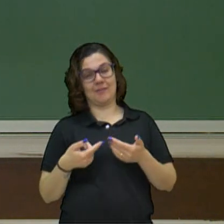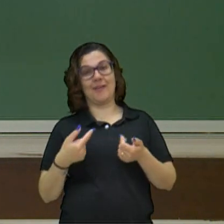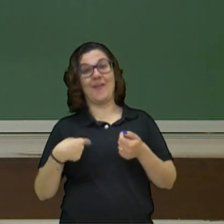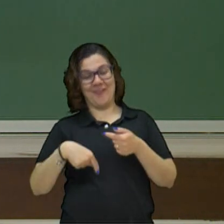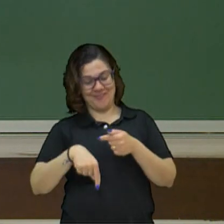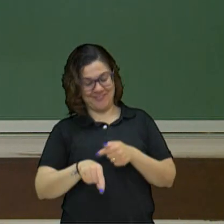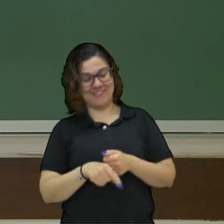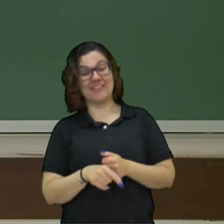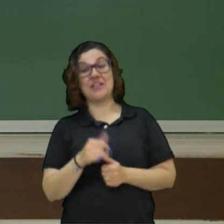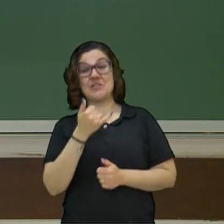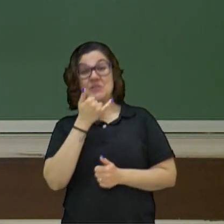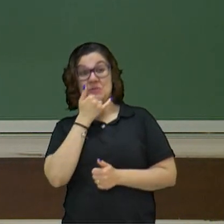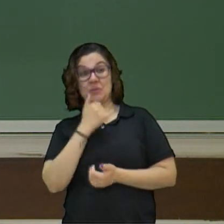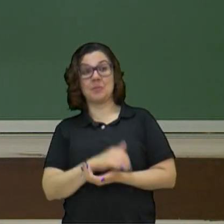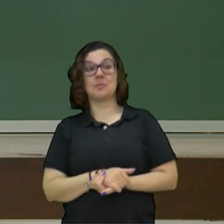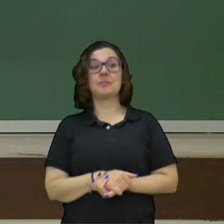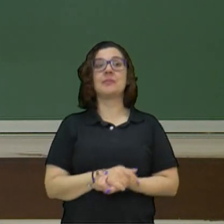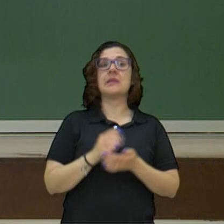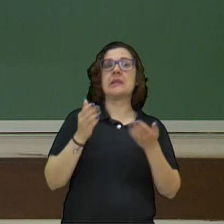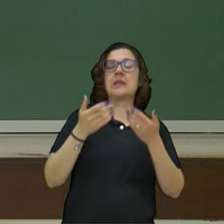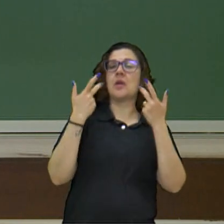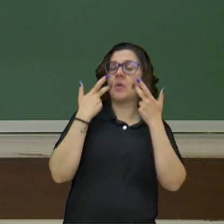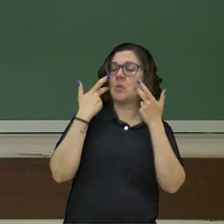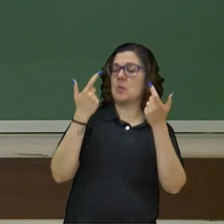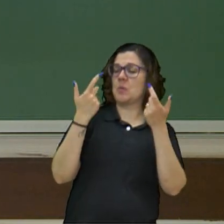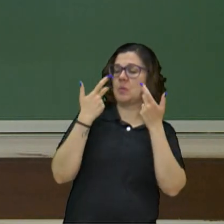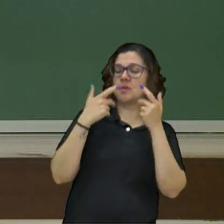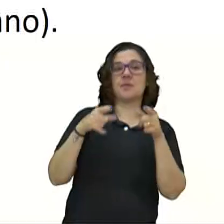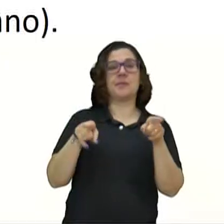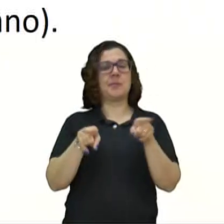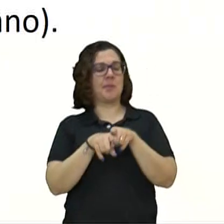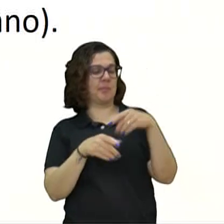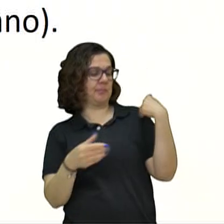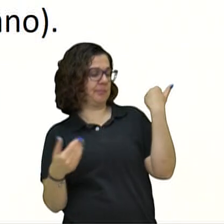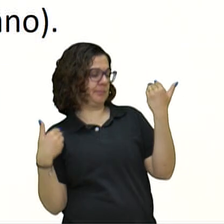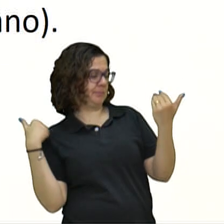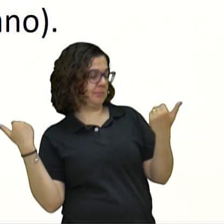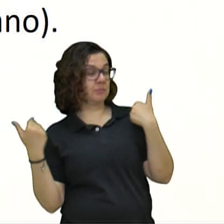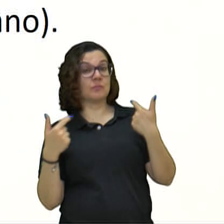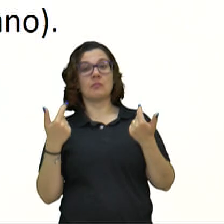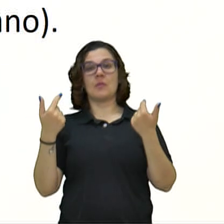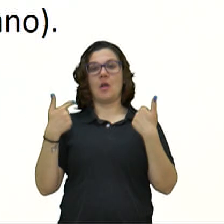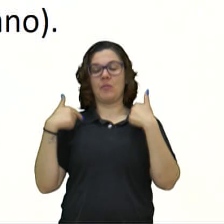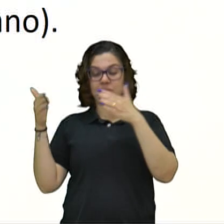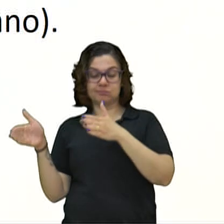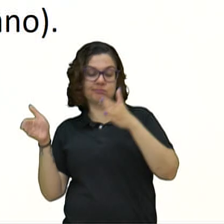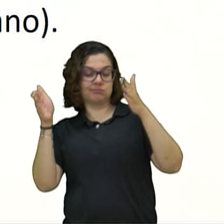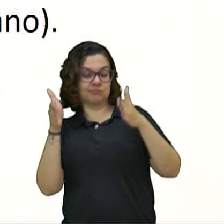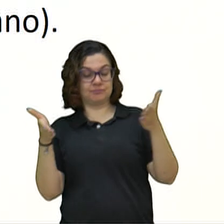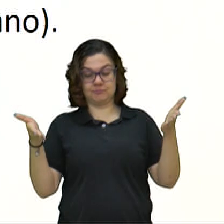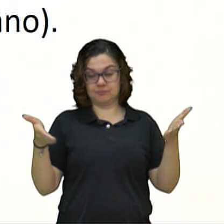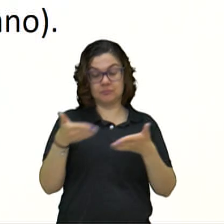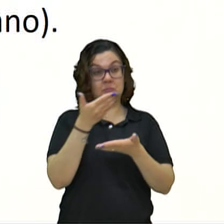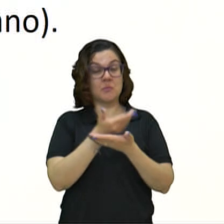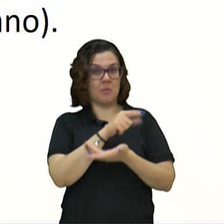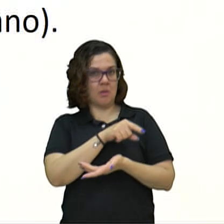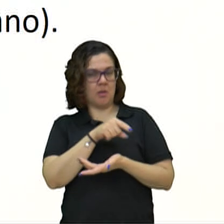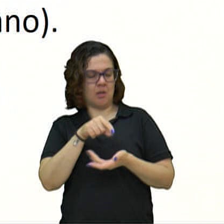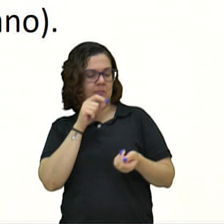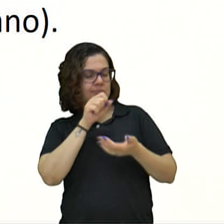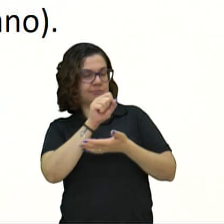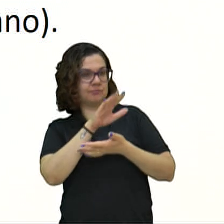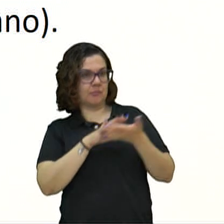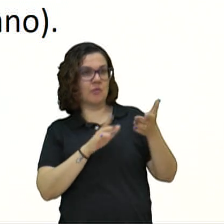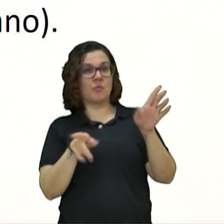opa recursos naturais e turismo separei para essa última parte da nossa aula esta